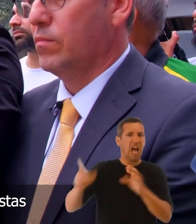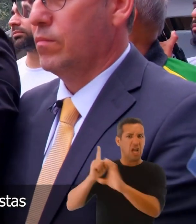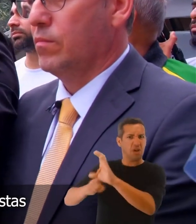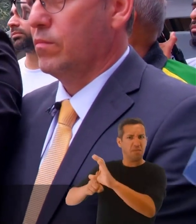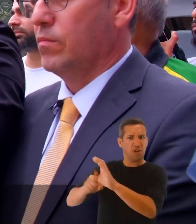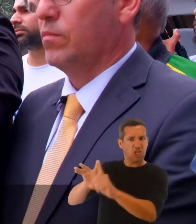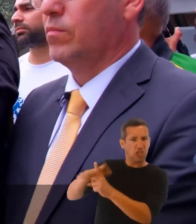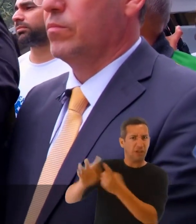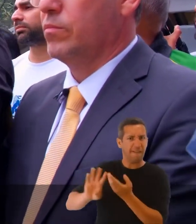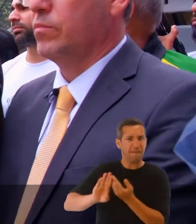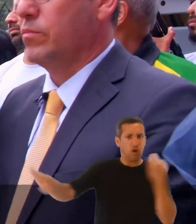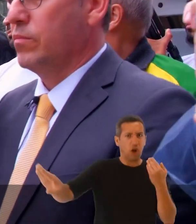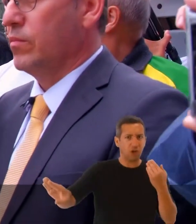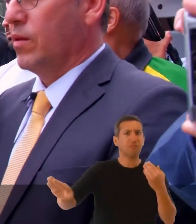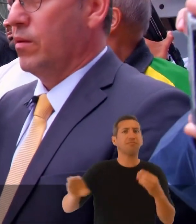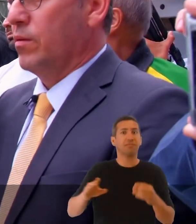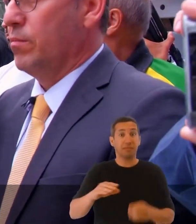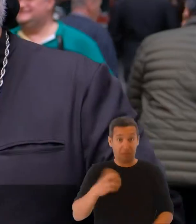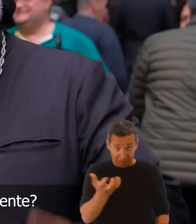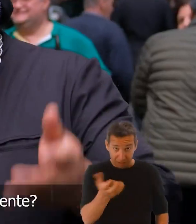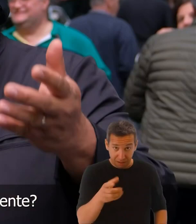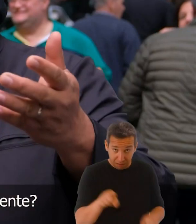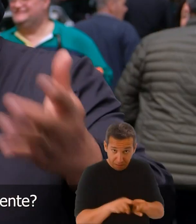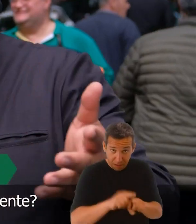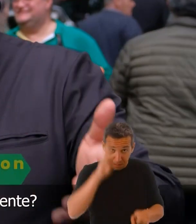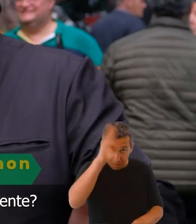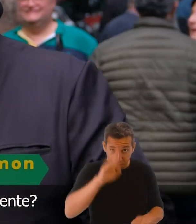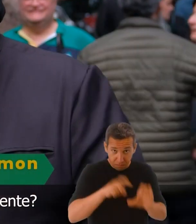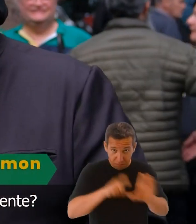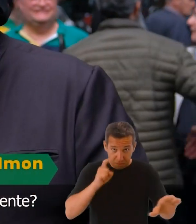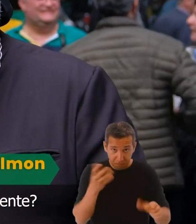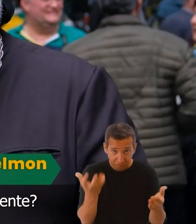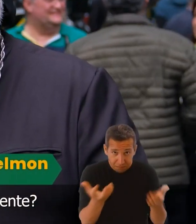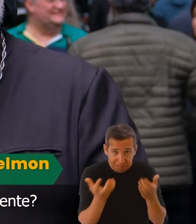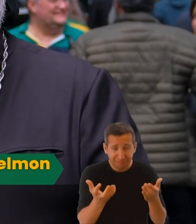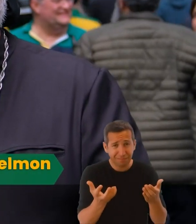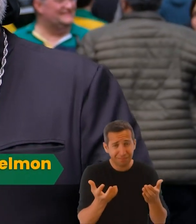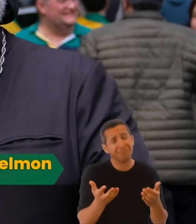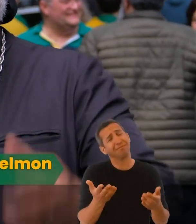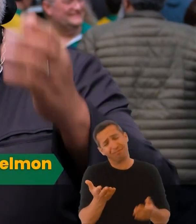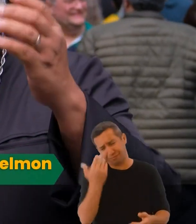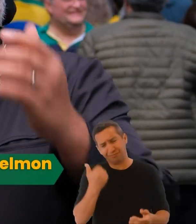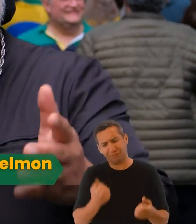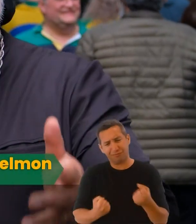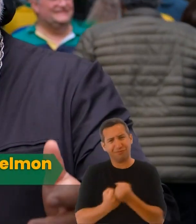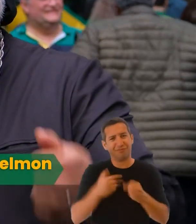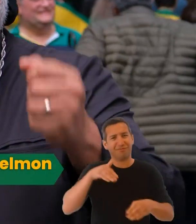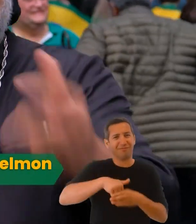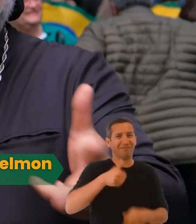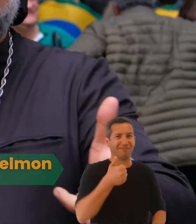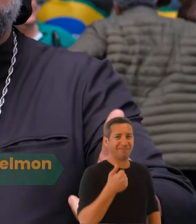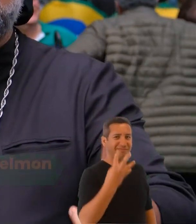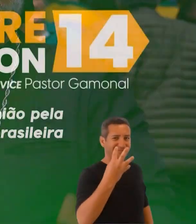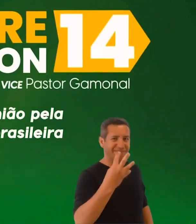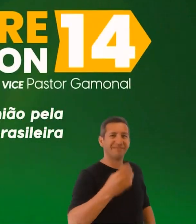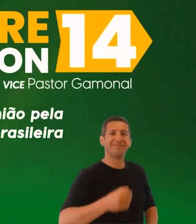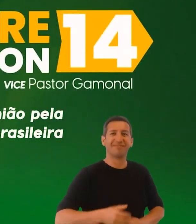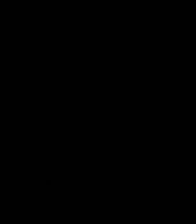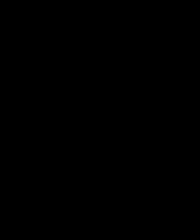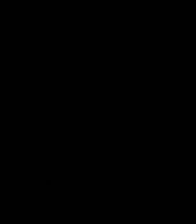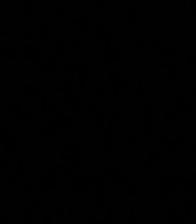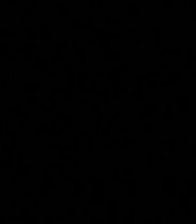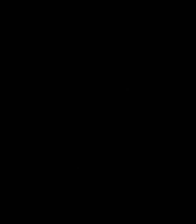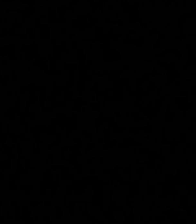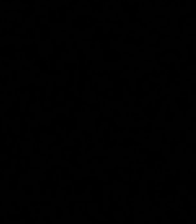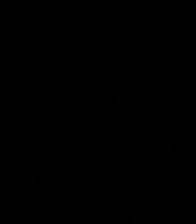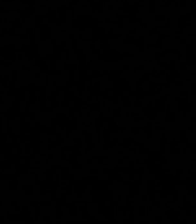dos comunistas, longe dos socialistas. Você também quer um Brasil independente? Então vamos juntos. Vote 14.